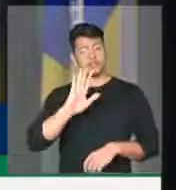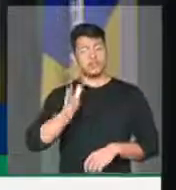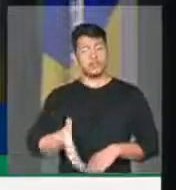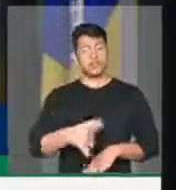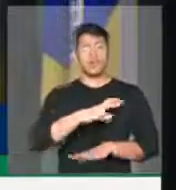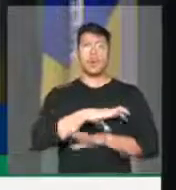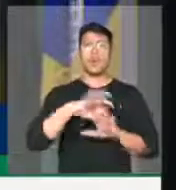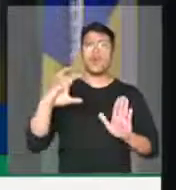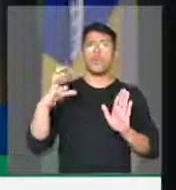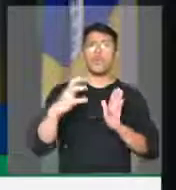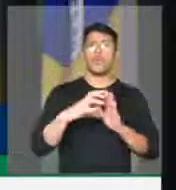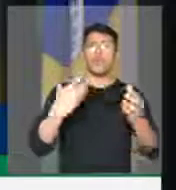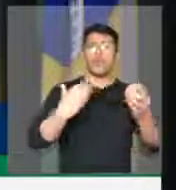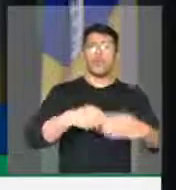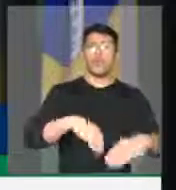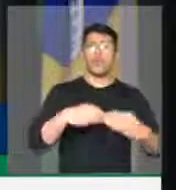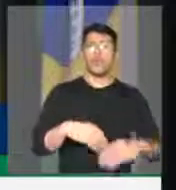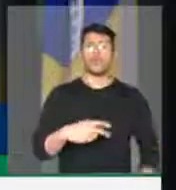da República,